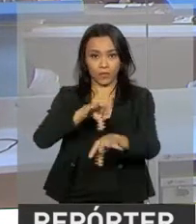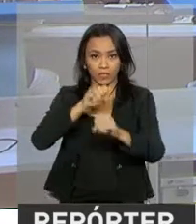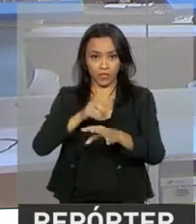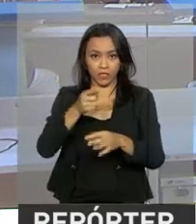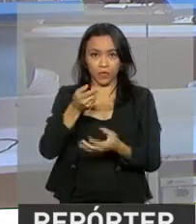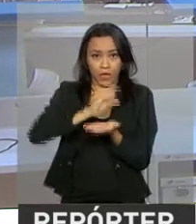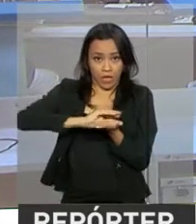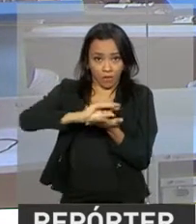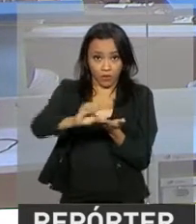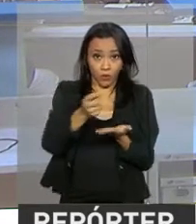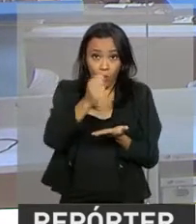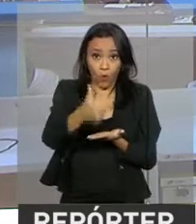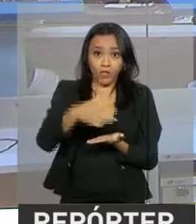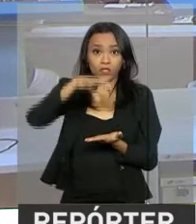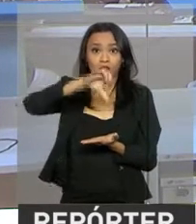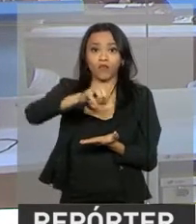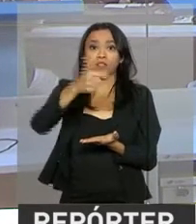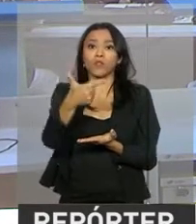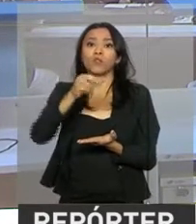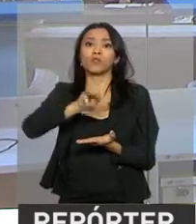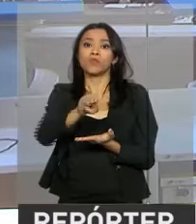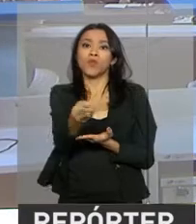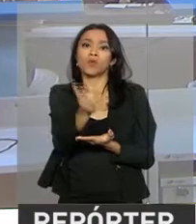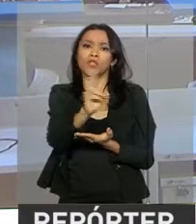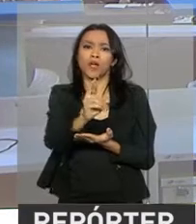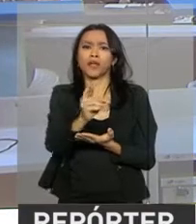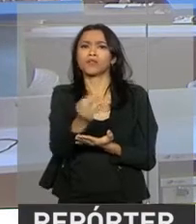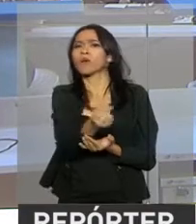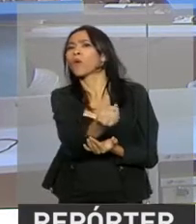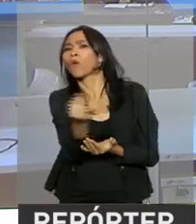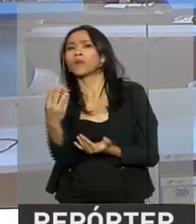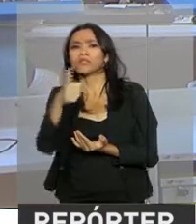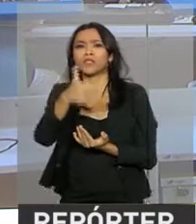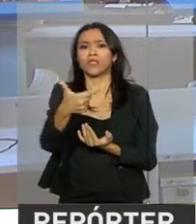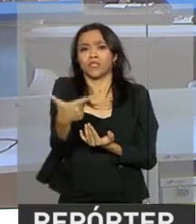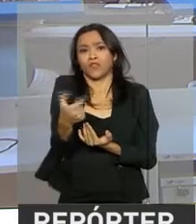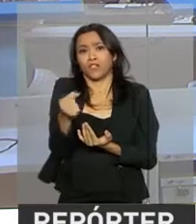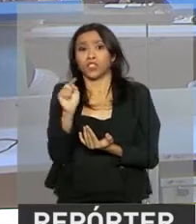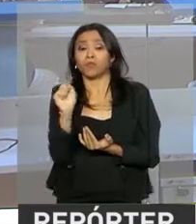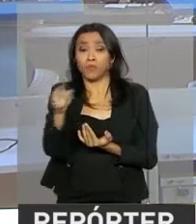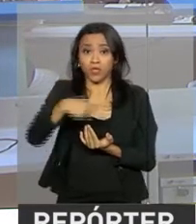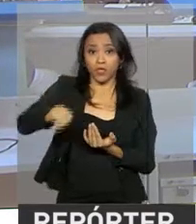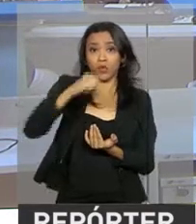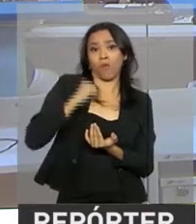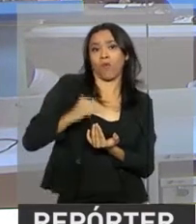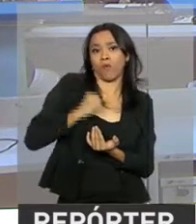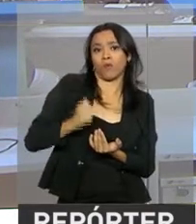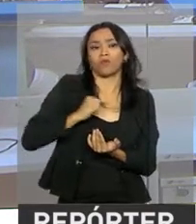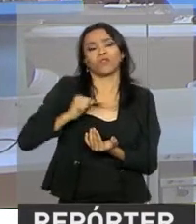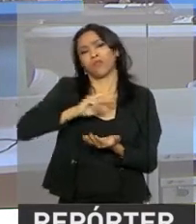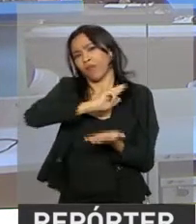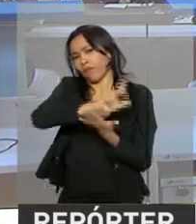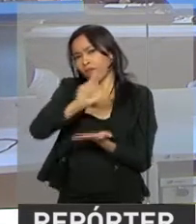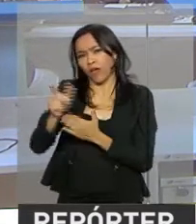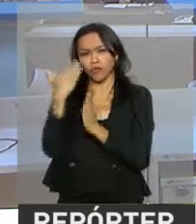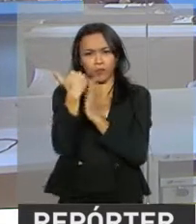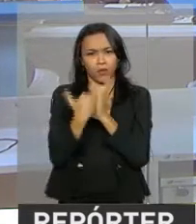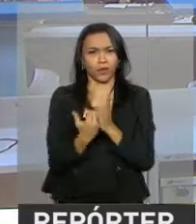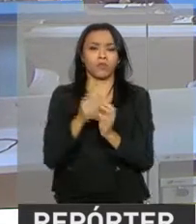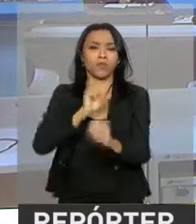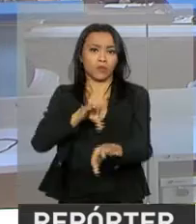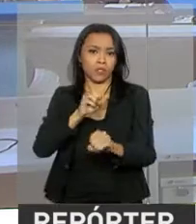quase 92 milhões de reais para mais de 120 mil bolsistas em diversos programas e ações da educação básica e superior